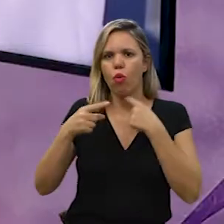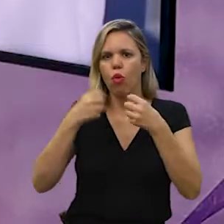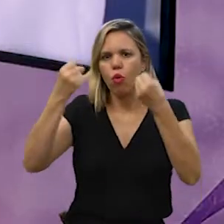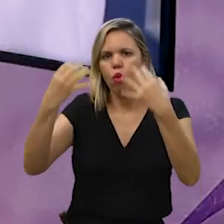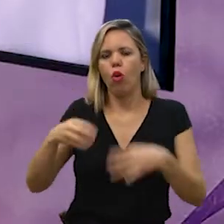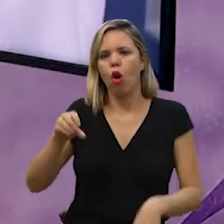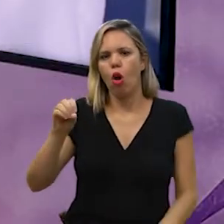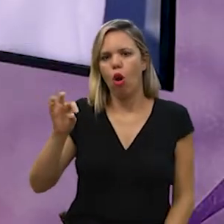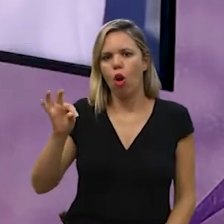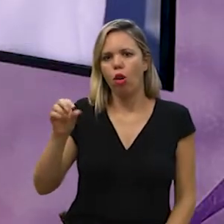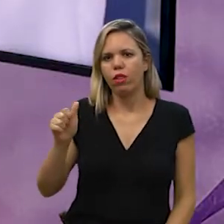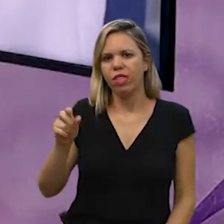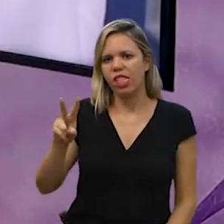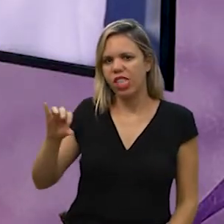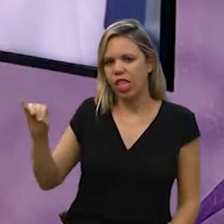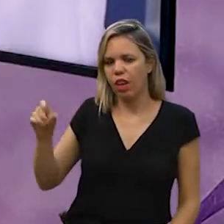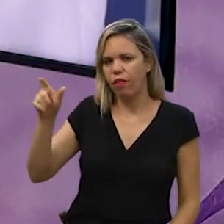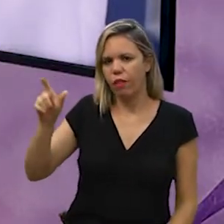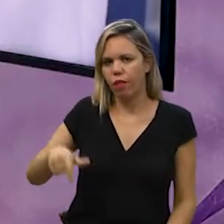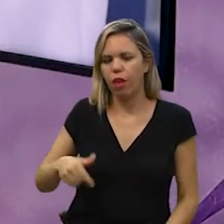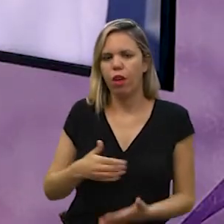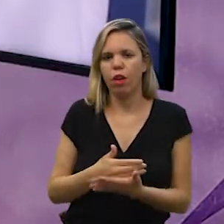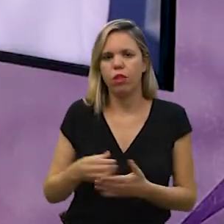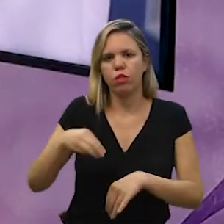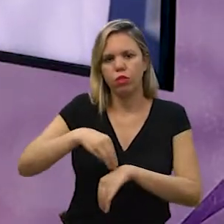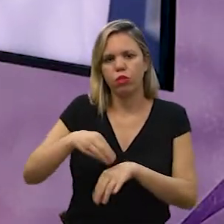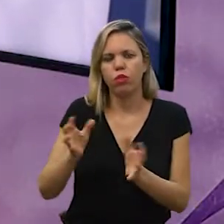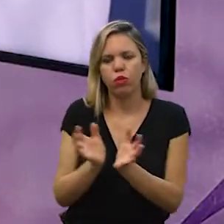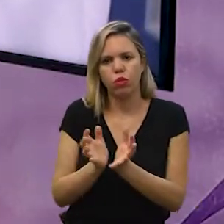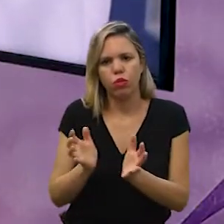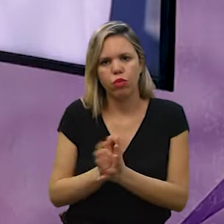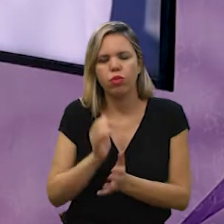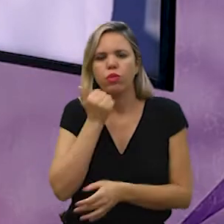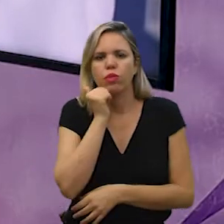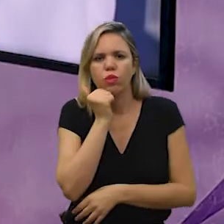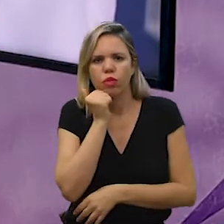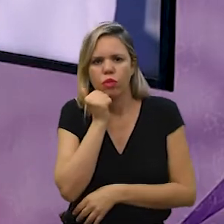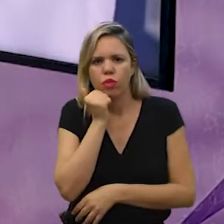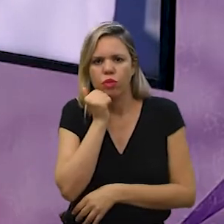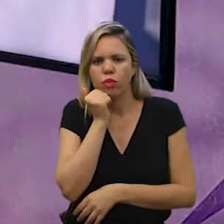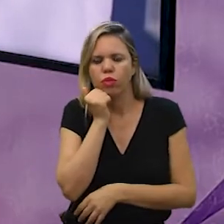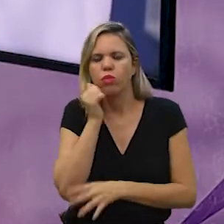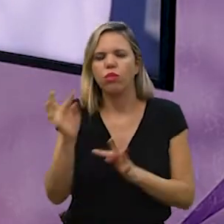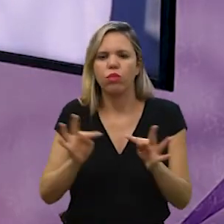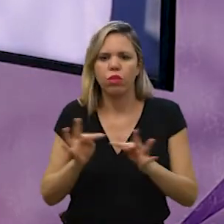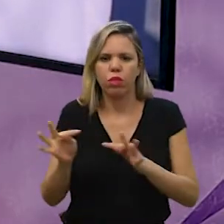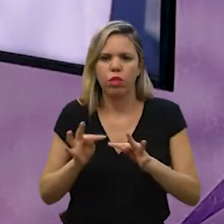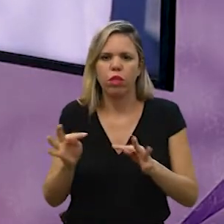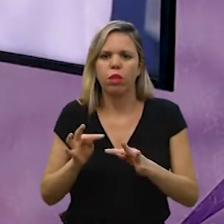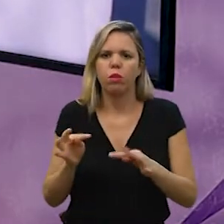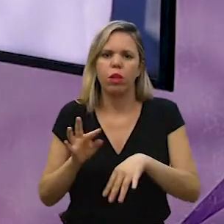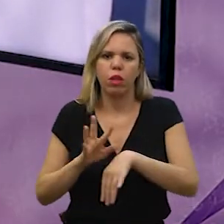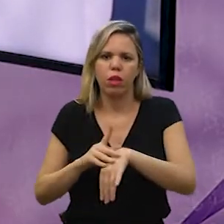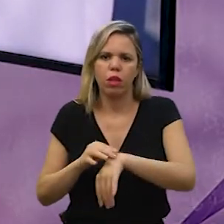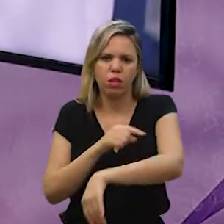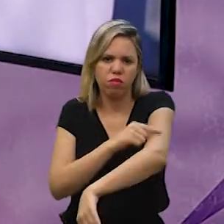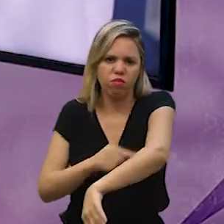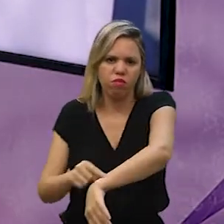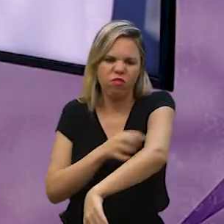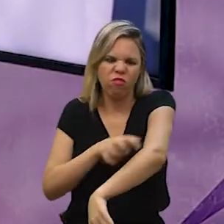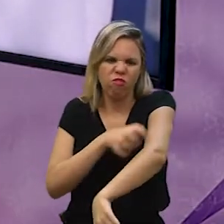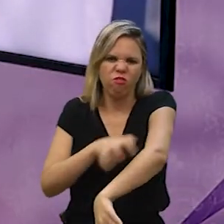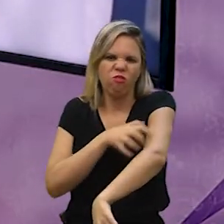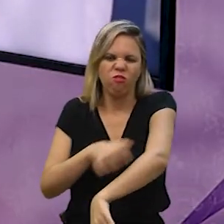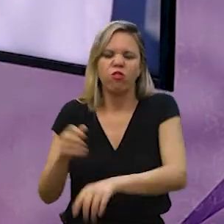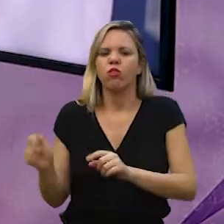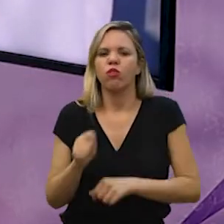é o Otávio Greco. Ele, olha só, é membro do Departamento Científico de Dermatite de Contato da